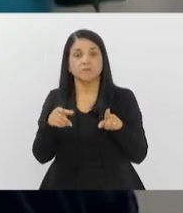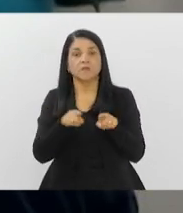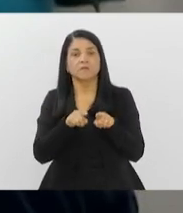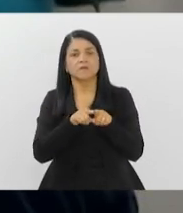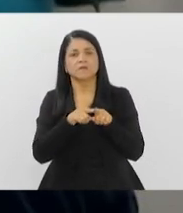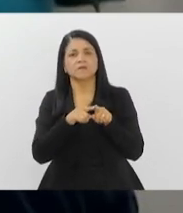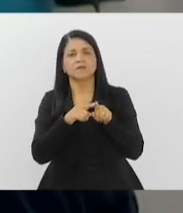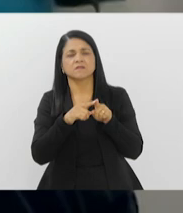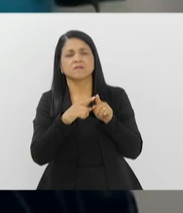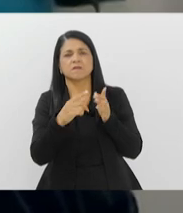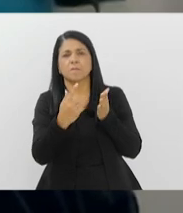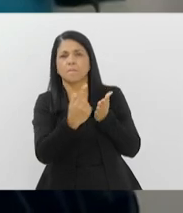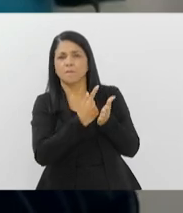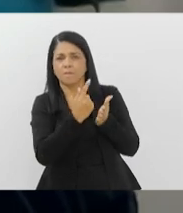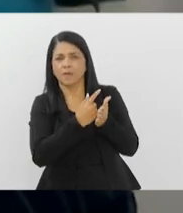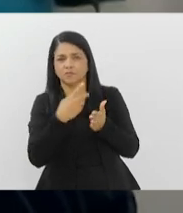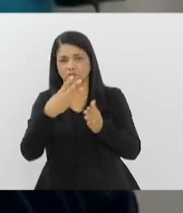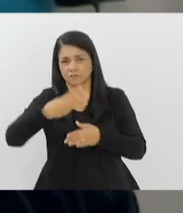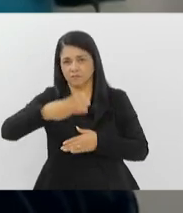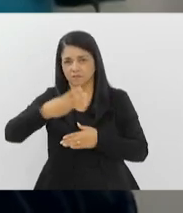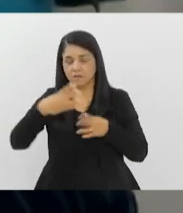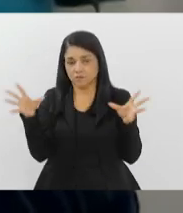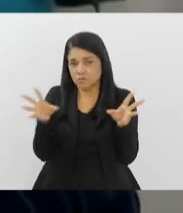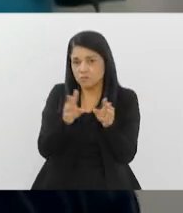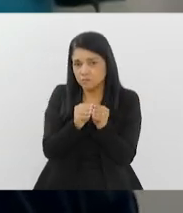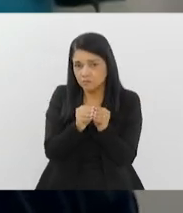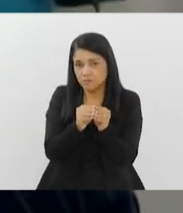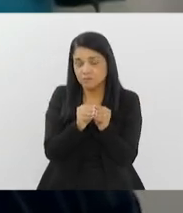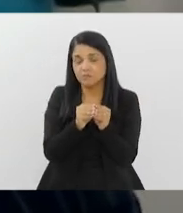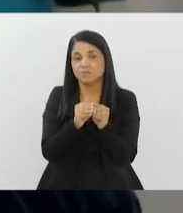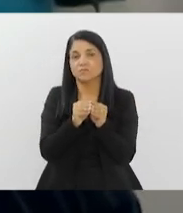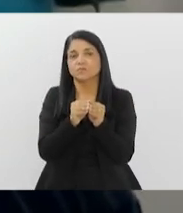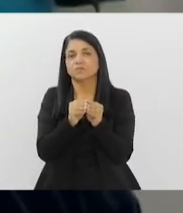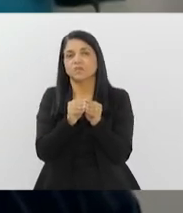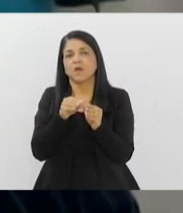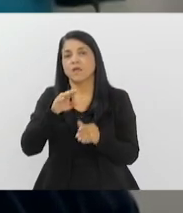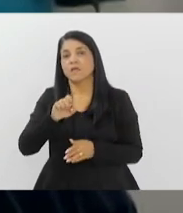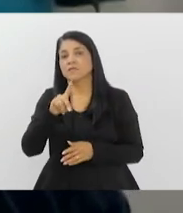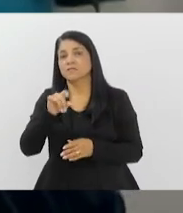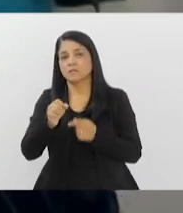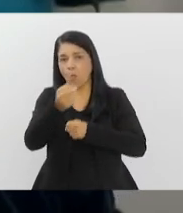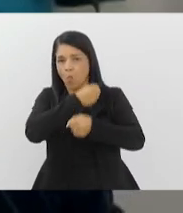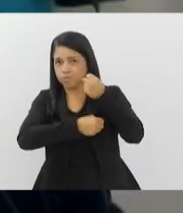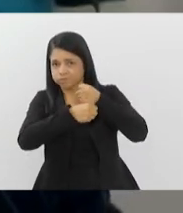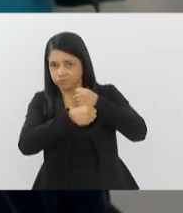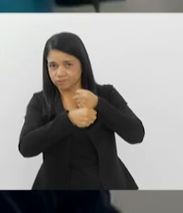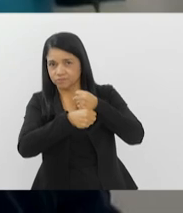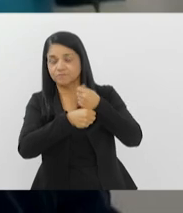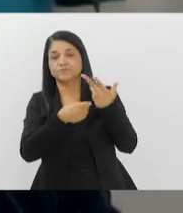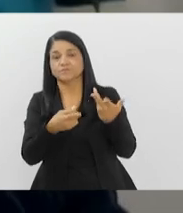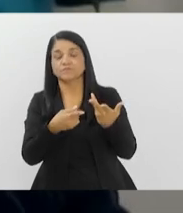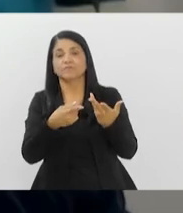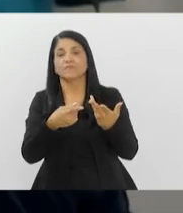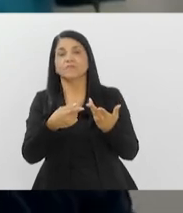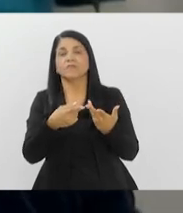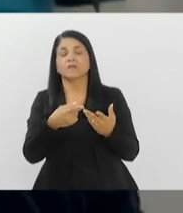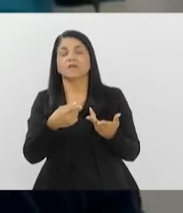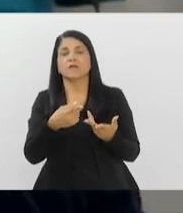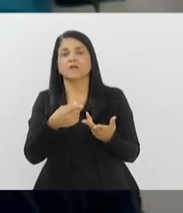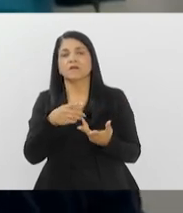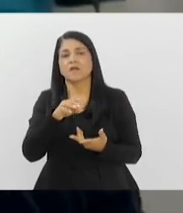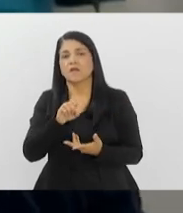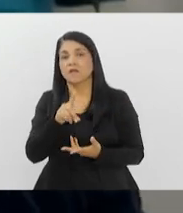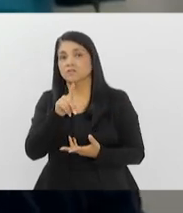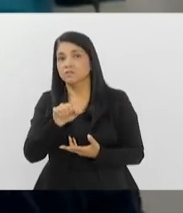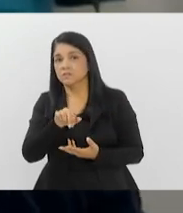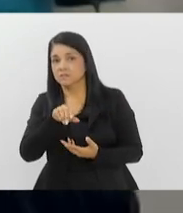página 3 um resumo daquela que foi a edição anterior. A edição anterior foi